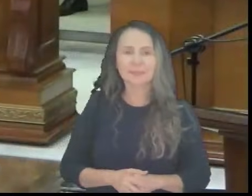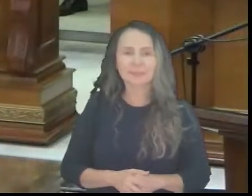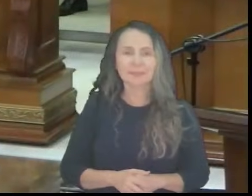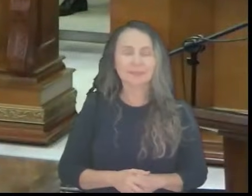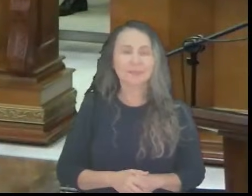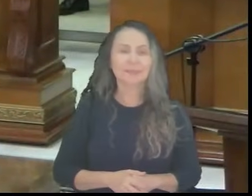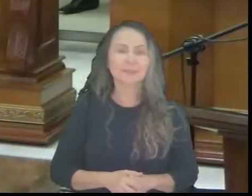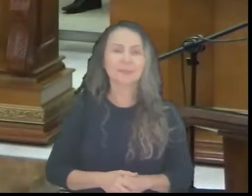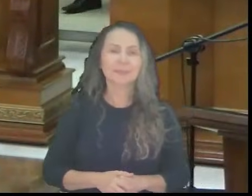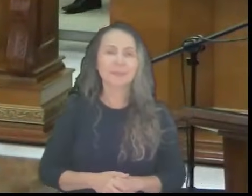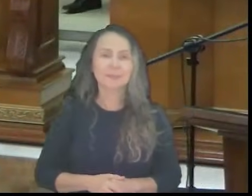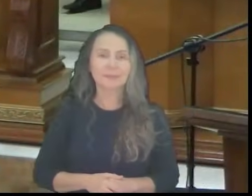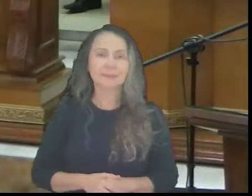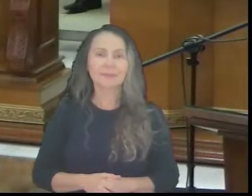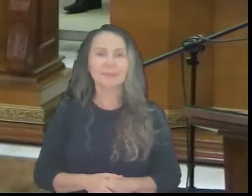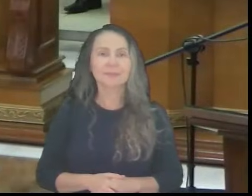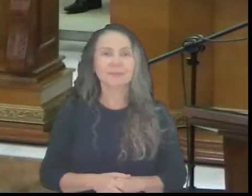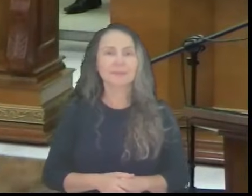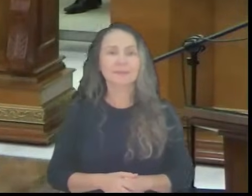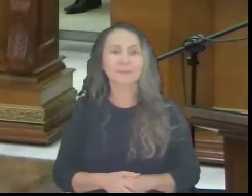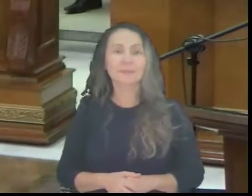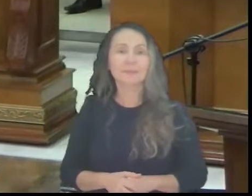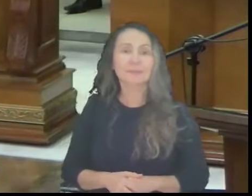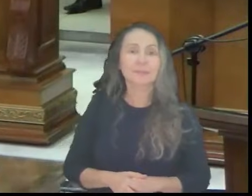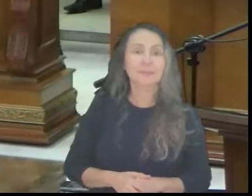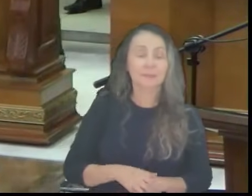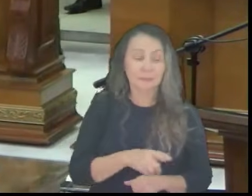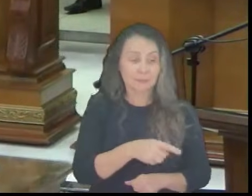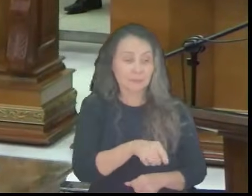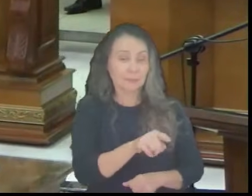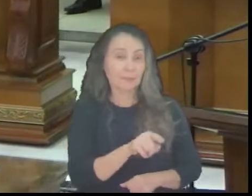E chamando-os, disseram-lhe que